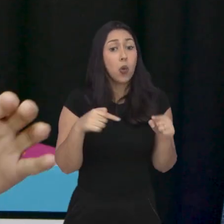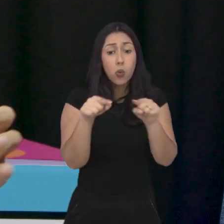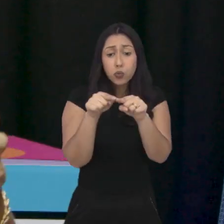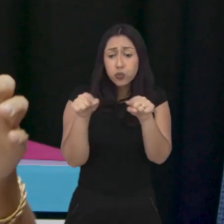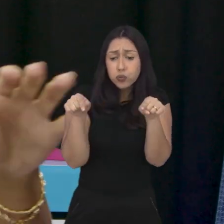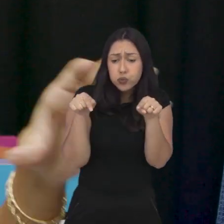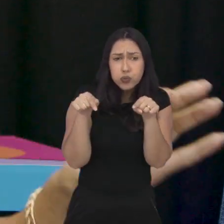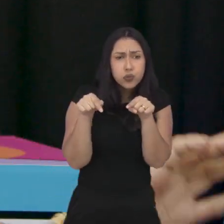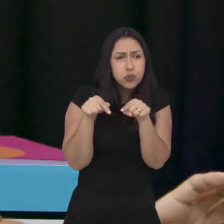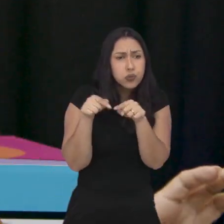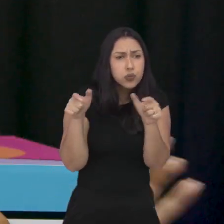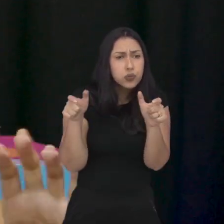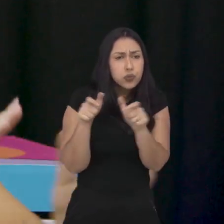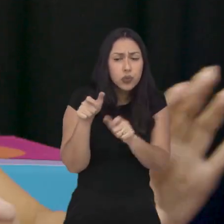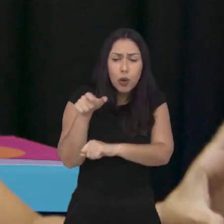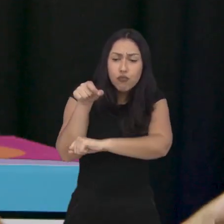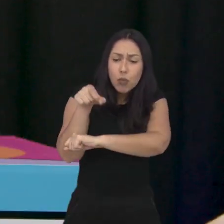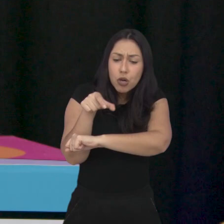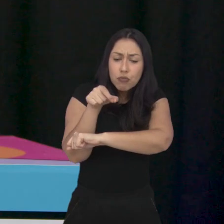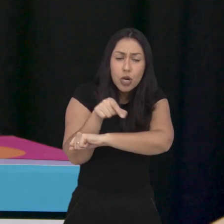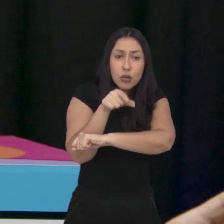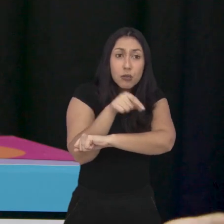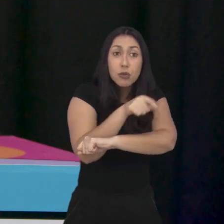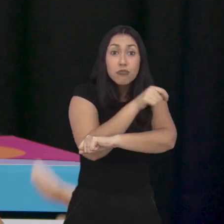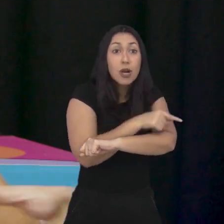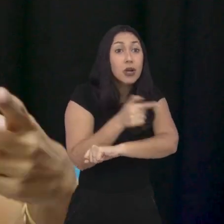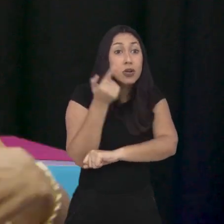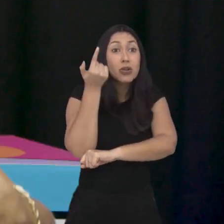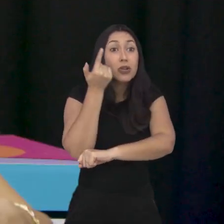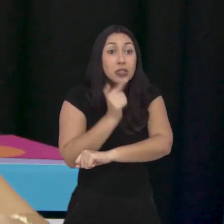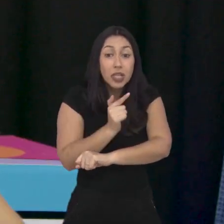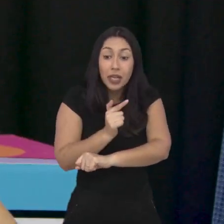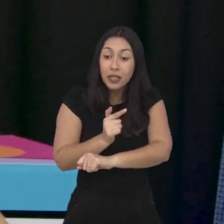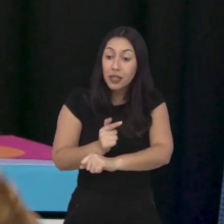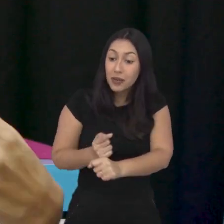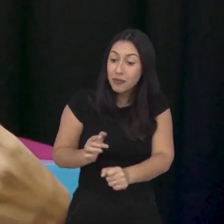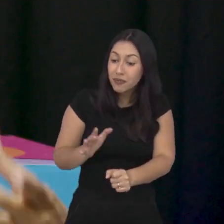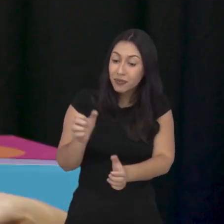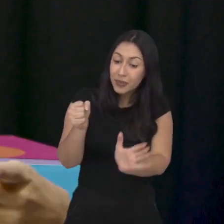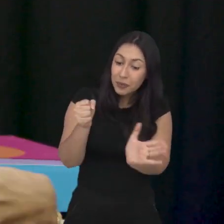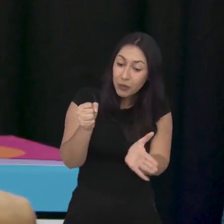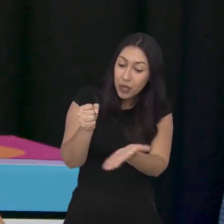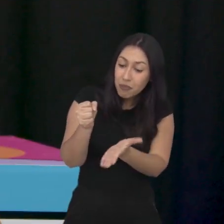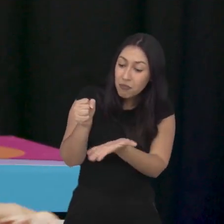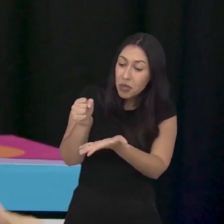como eu, um quintal pequeno em casa, um jardinzinho, passam por cima da comida na